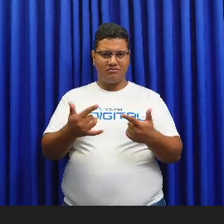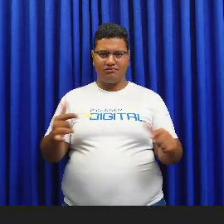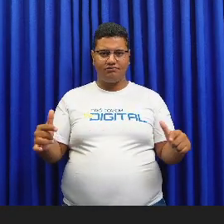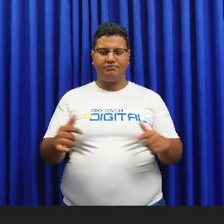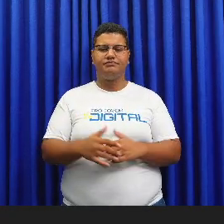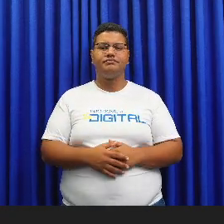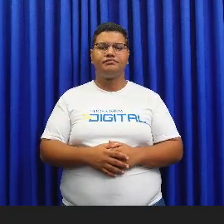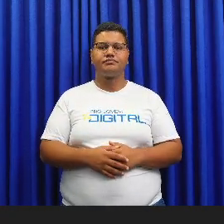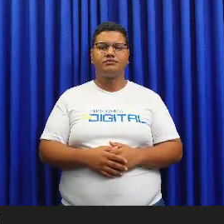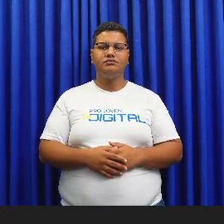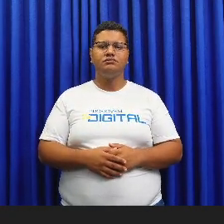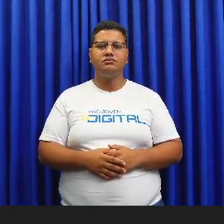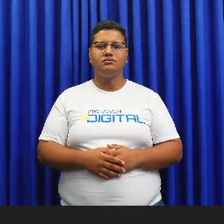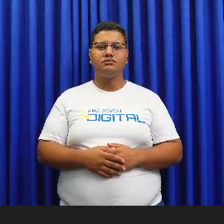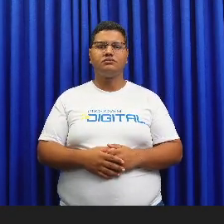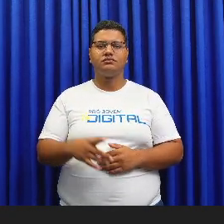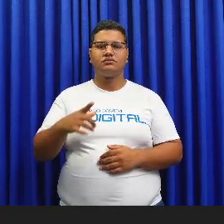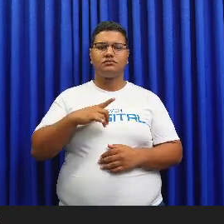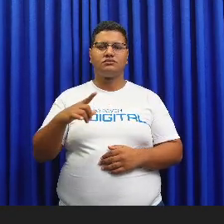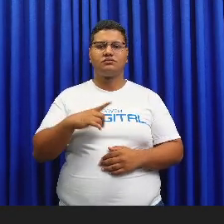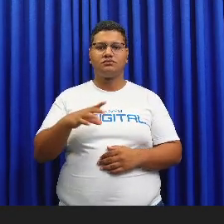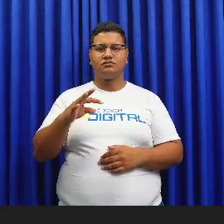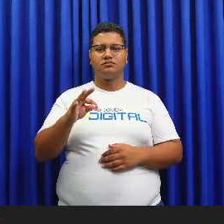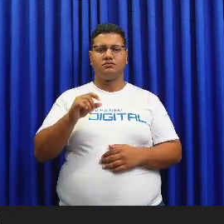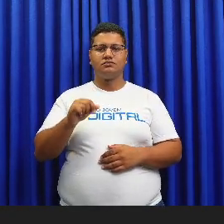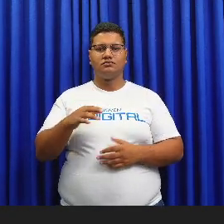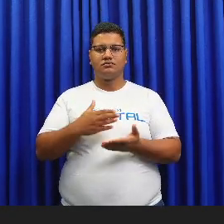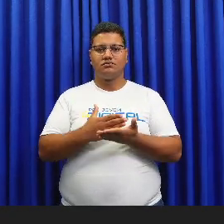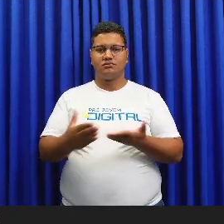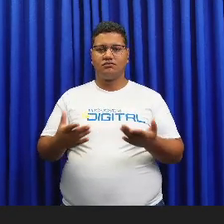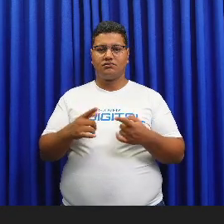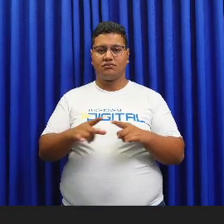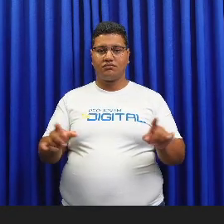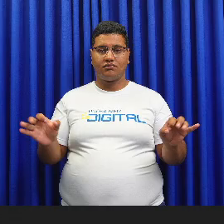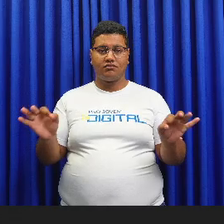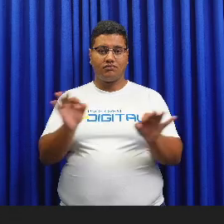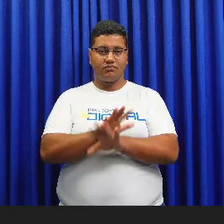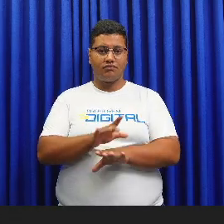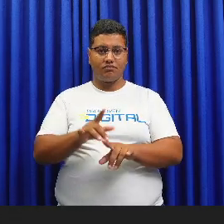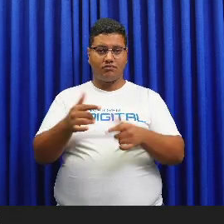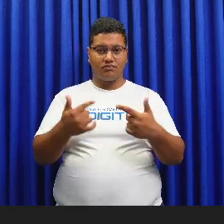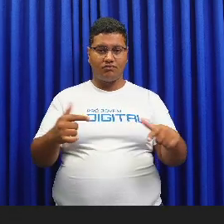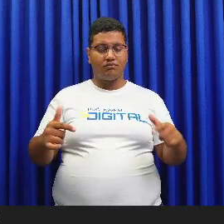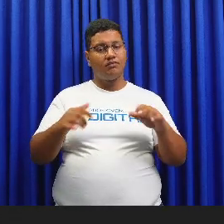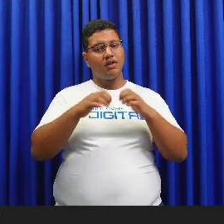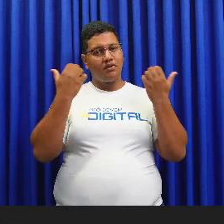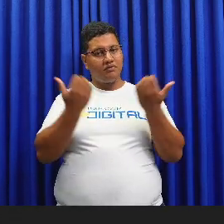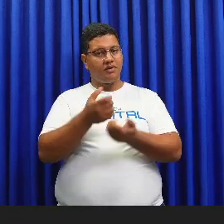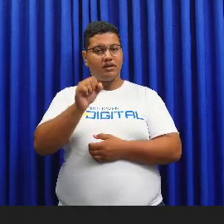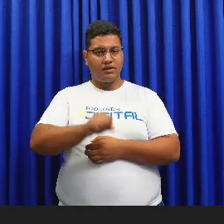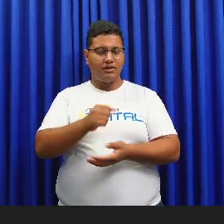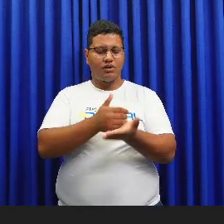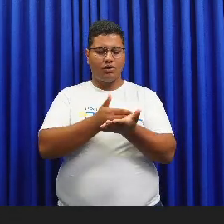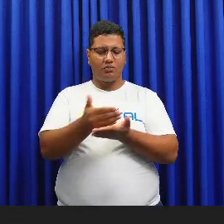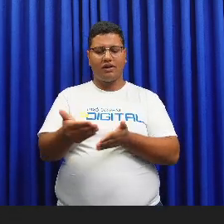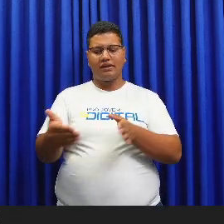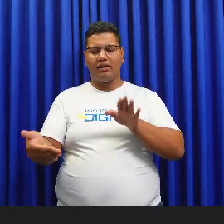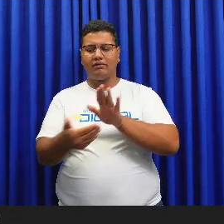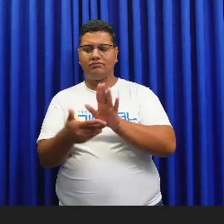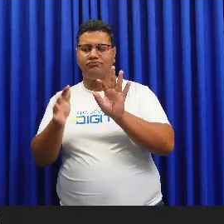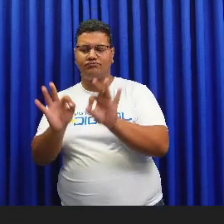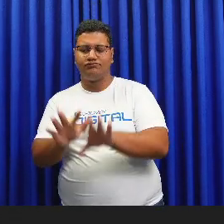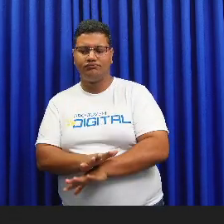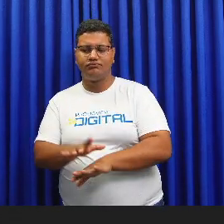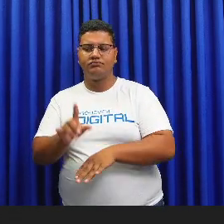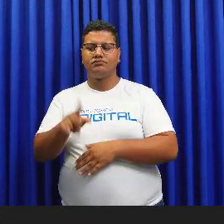terminar. Geralmente tarefa só tem um horário para começar, mas não tem um horário para terminar. Evento, sim, tem um horário de começo e um horário